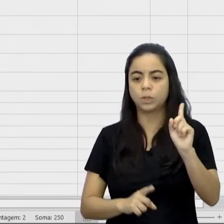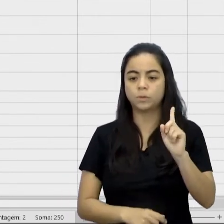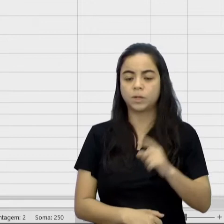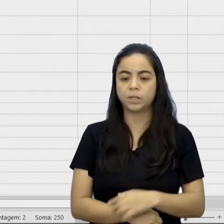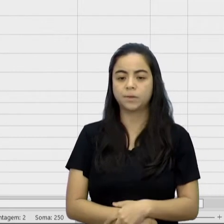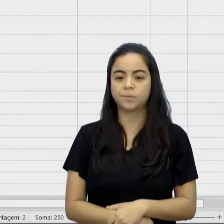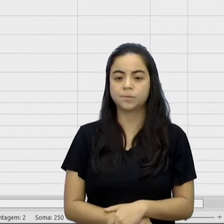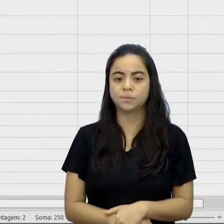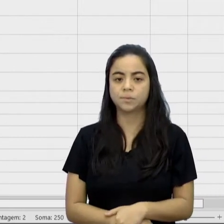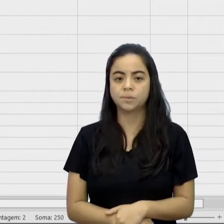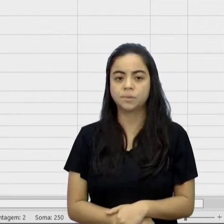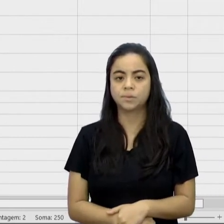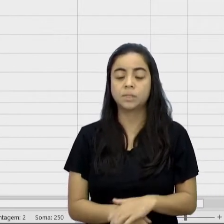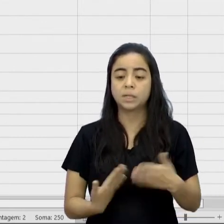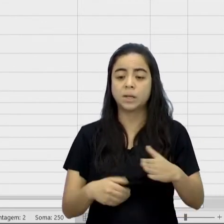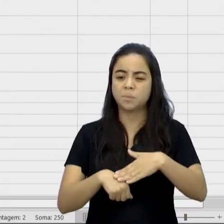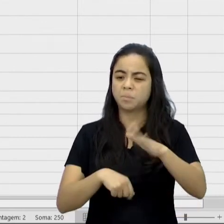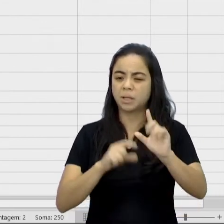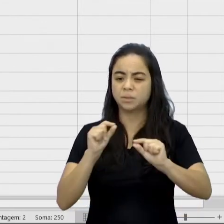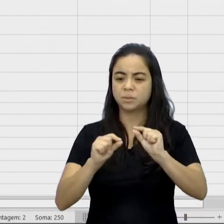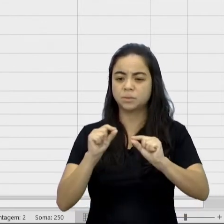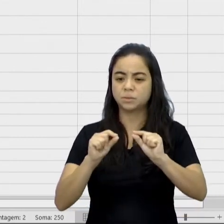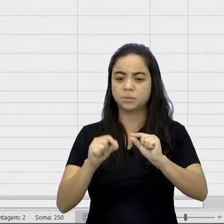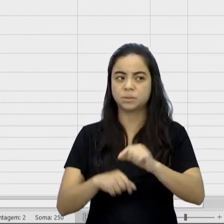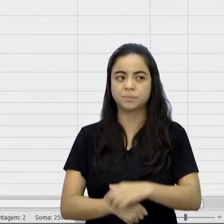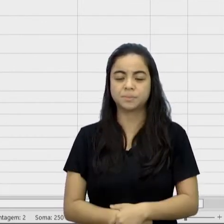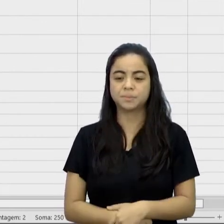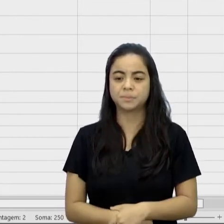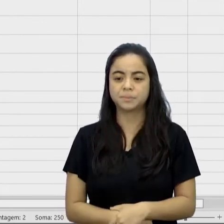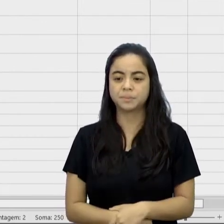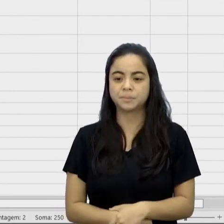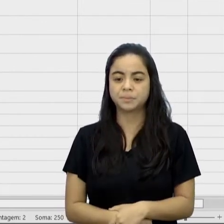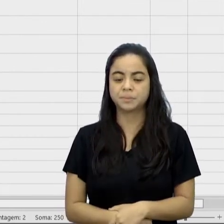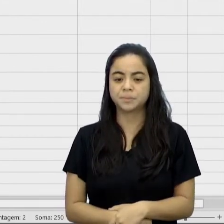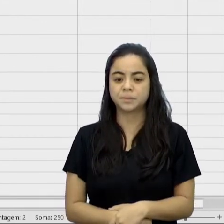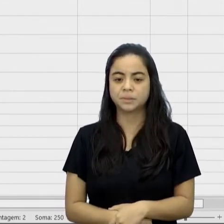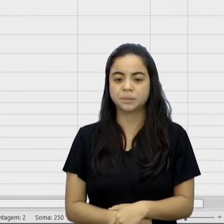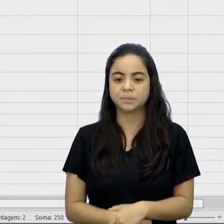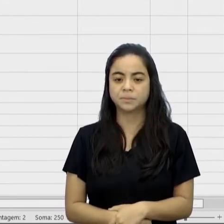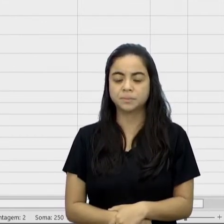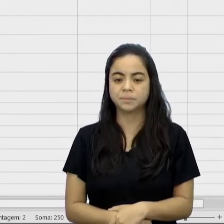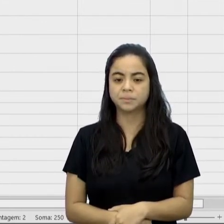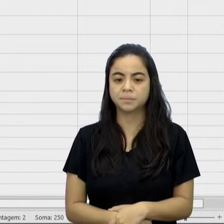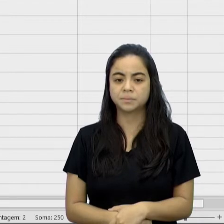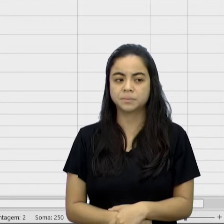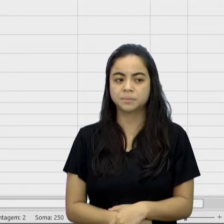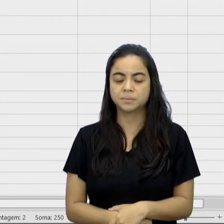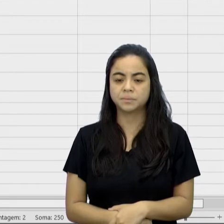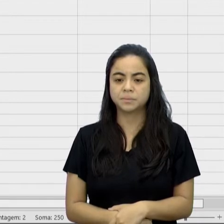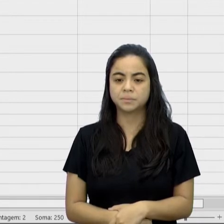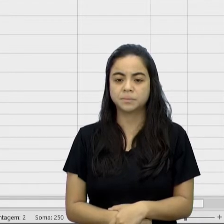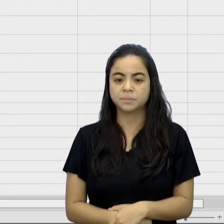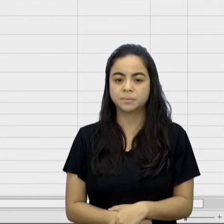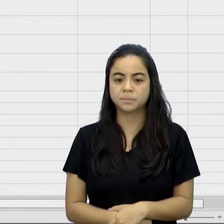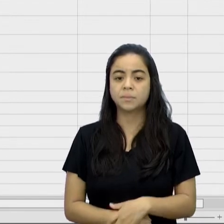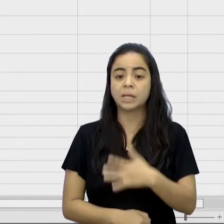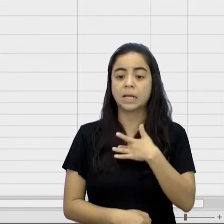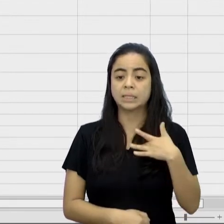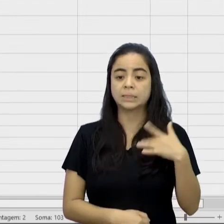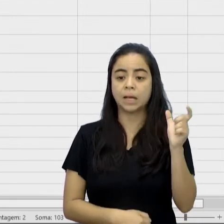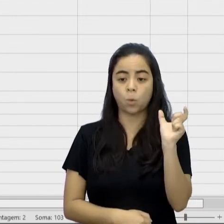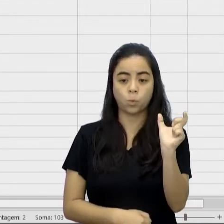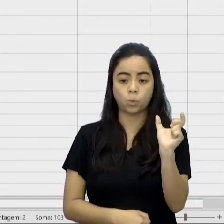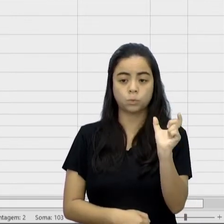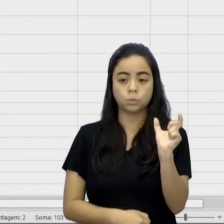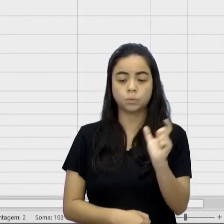variar. O que mais que não vai variar? Acho que só, né? Porque água e luz depende do mês. Plano de saúde. Também não varia,